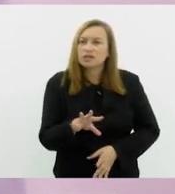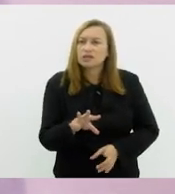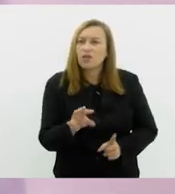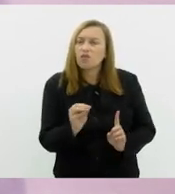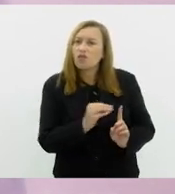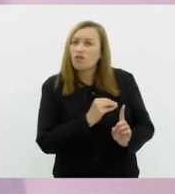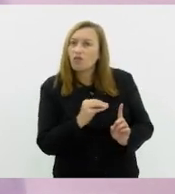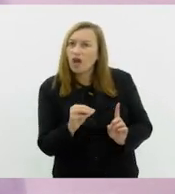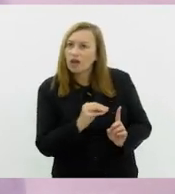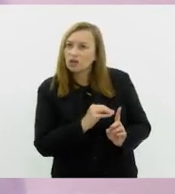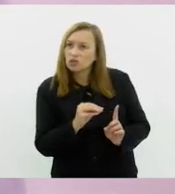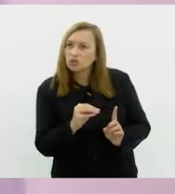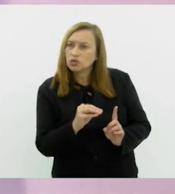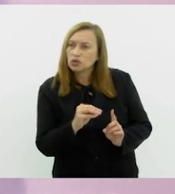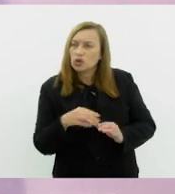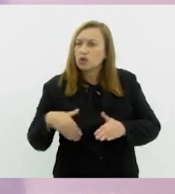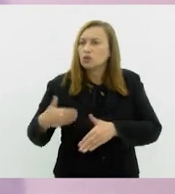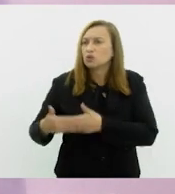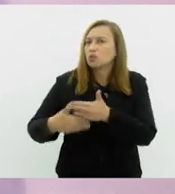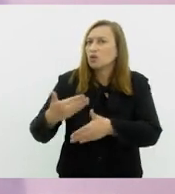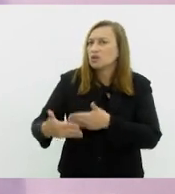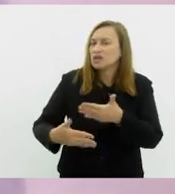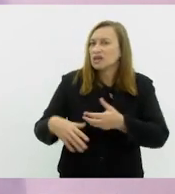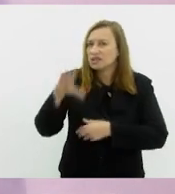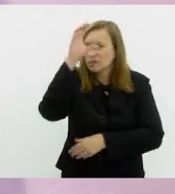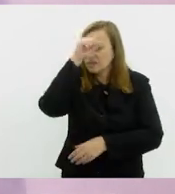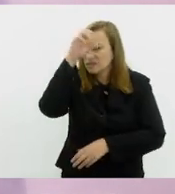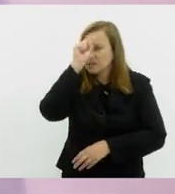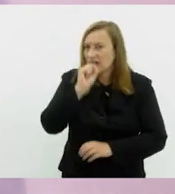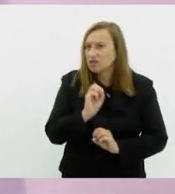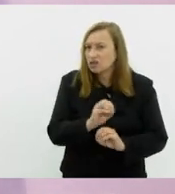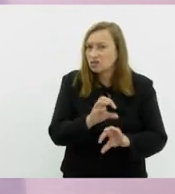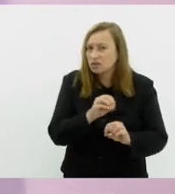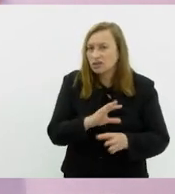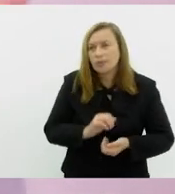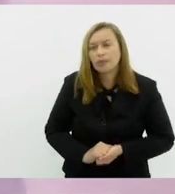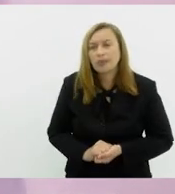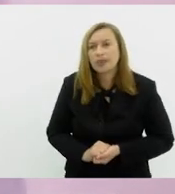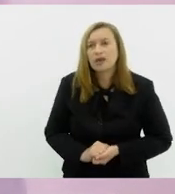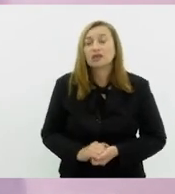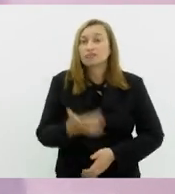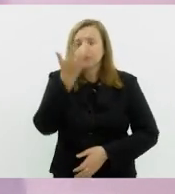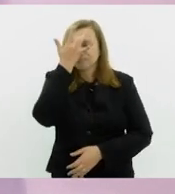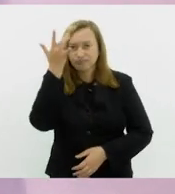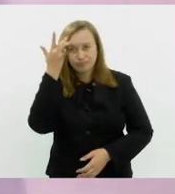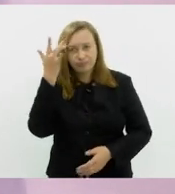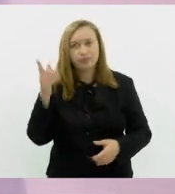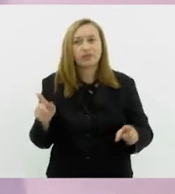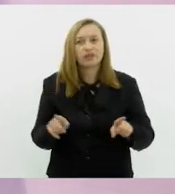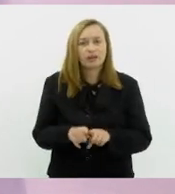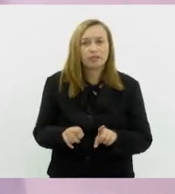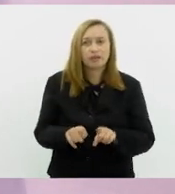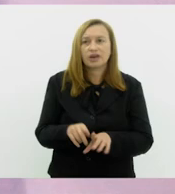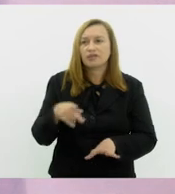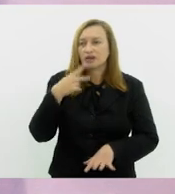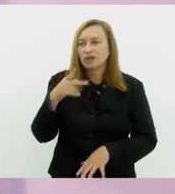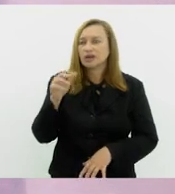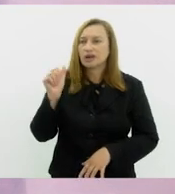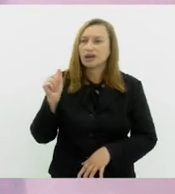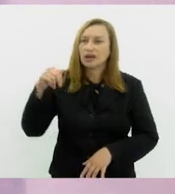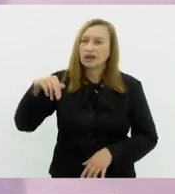fragilizadas no seu processo pedagógico e educacional, para além do que a saúde mental, colocada tão brilhantemente aqui pela